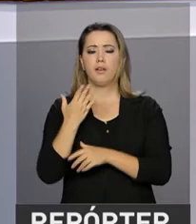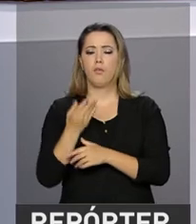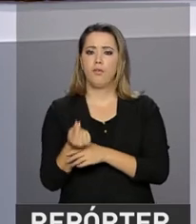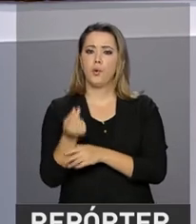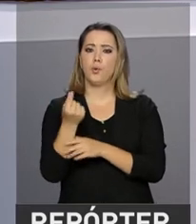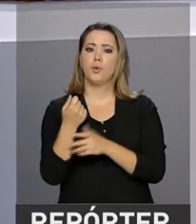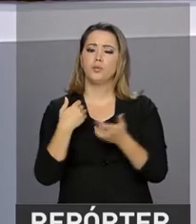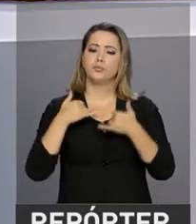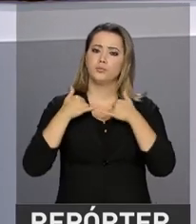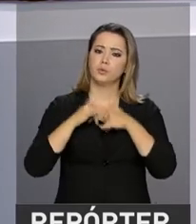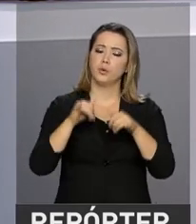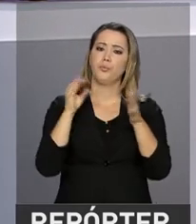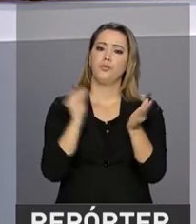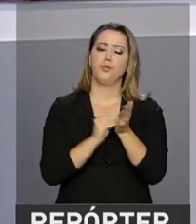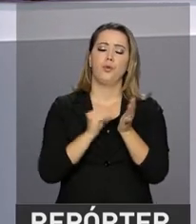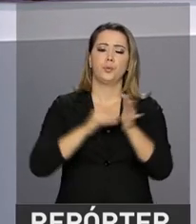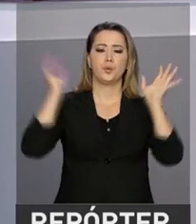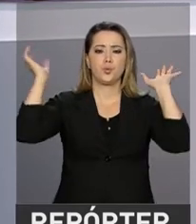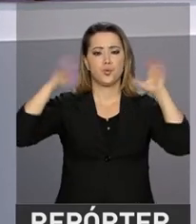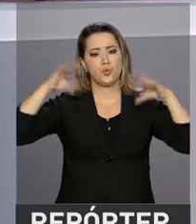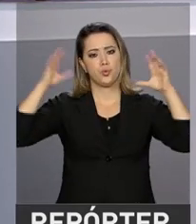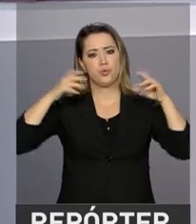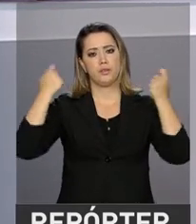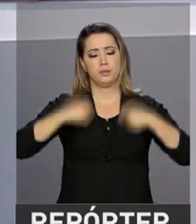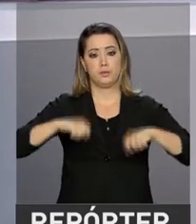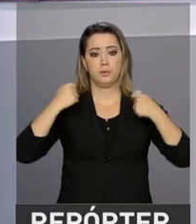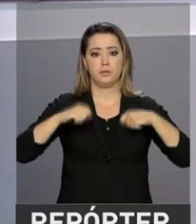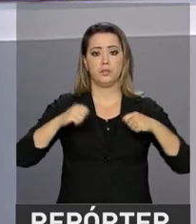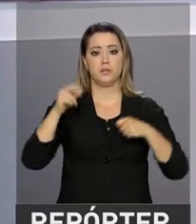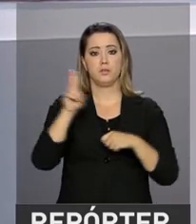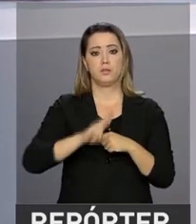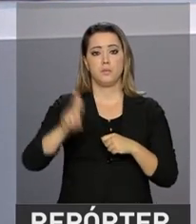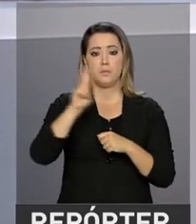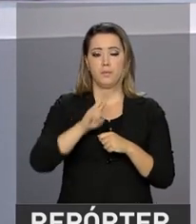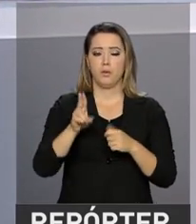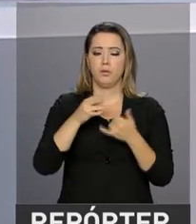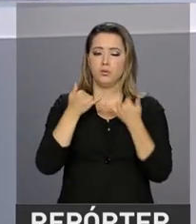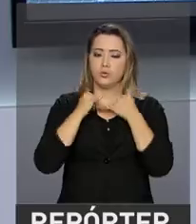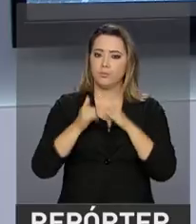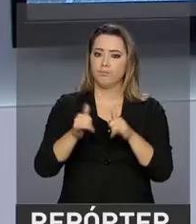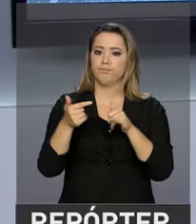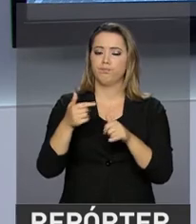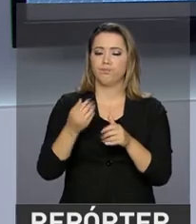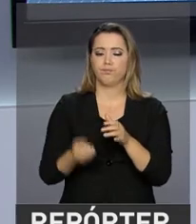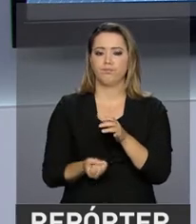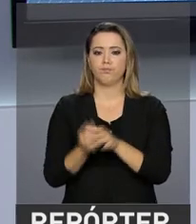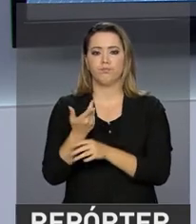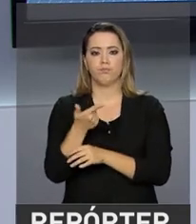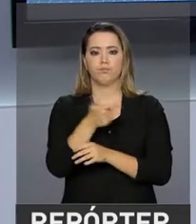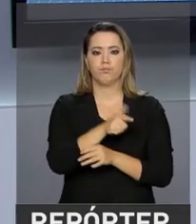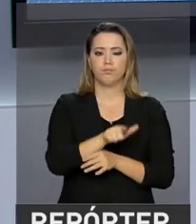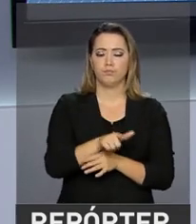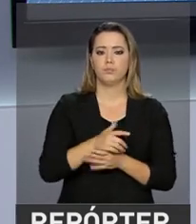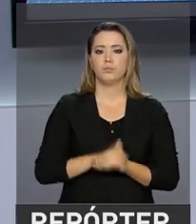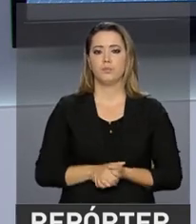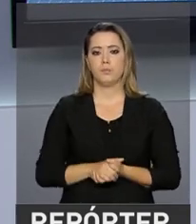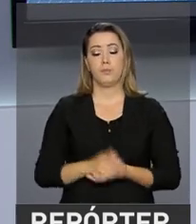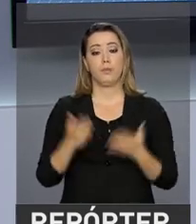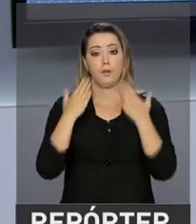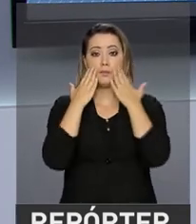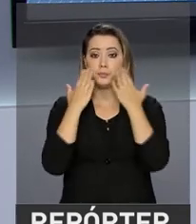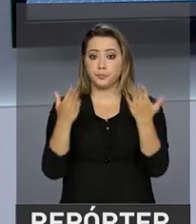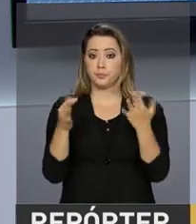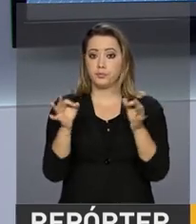por falta de chuvas ea necessidade de utilização de termelétricas br fica por aqui